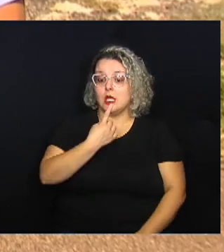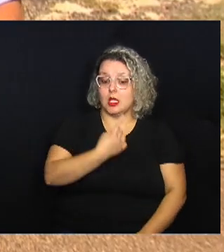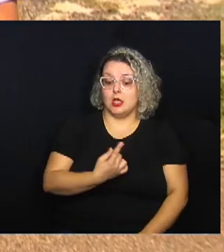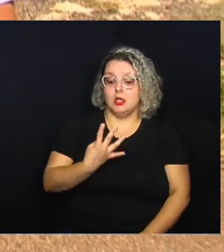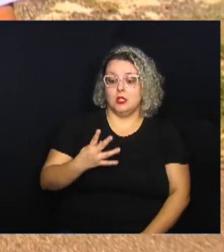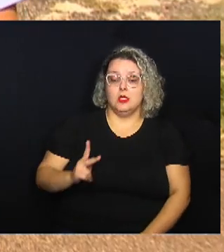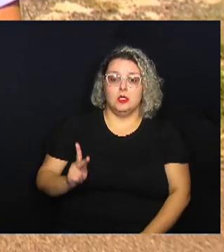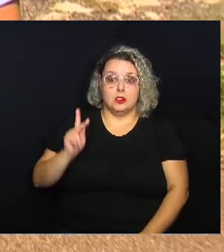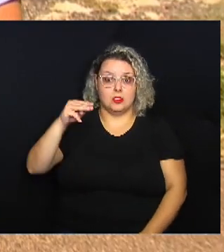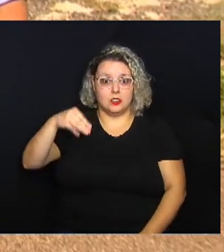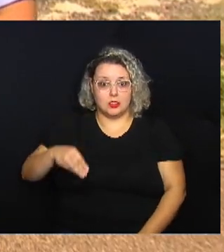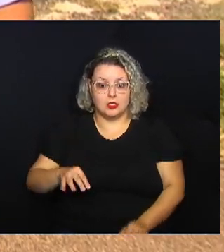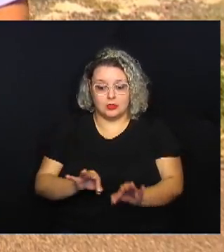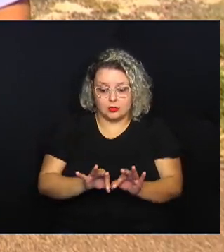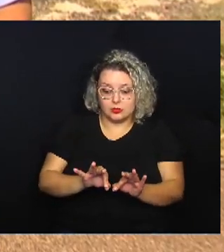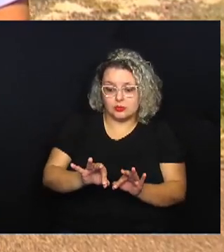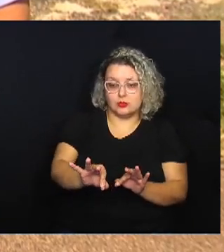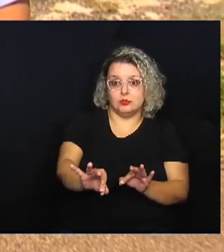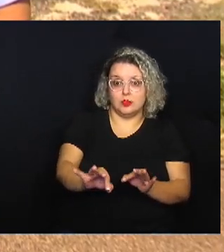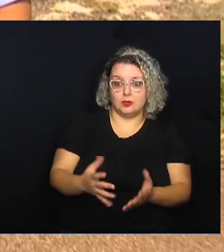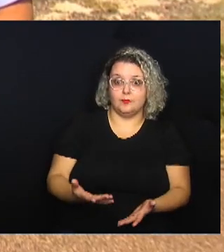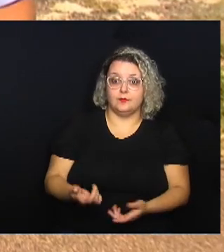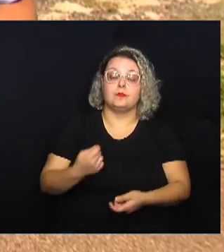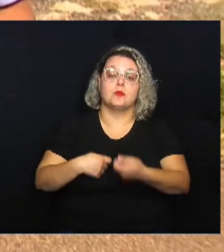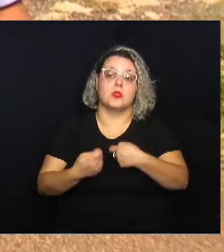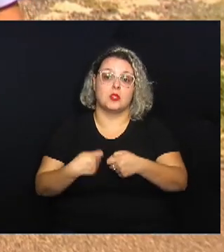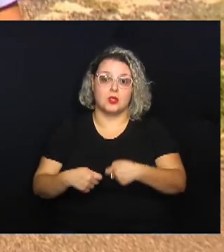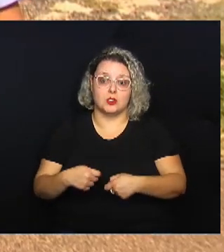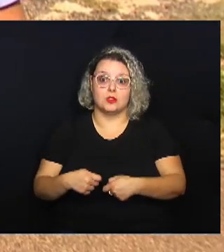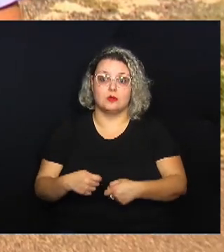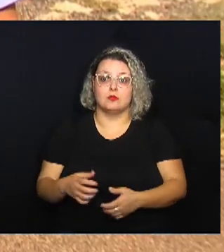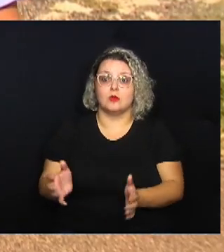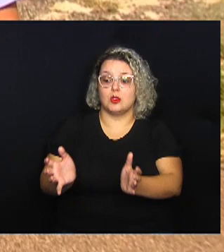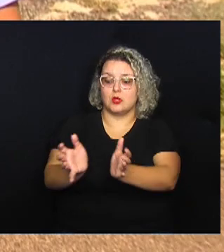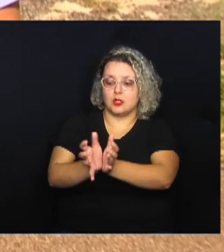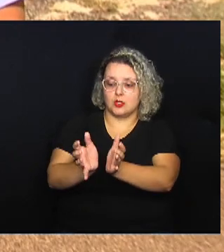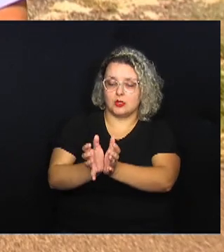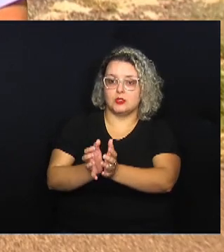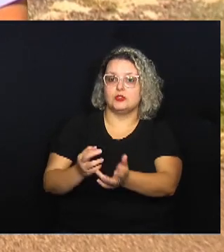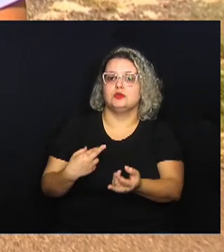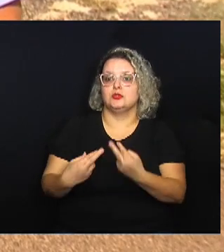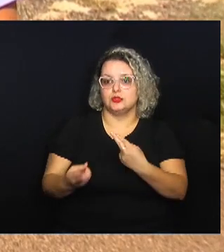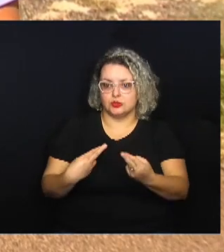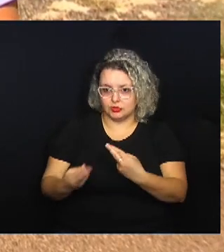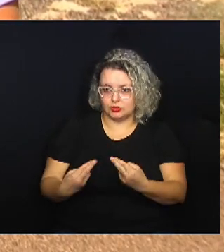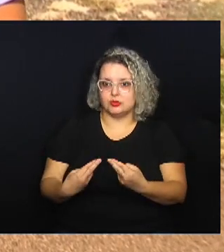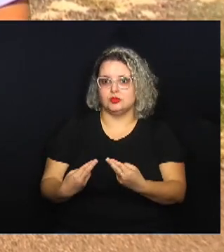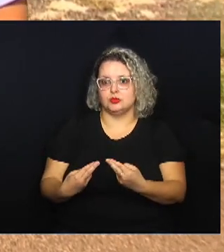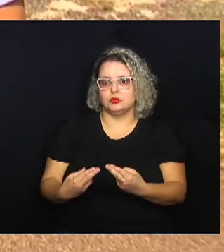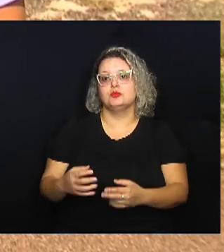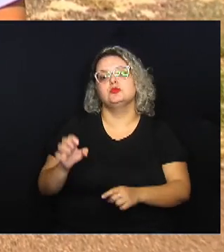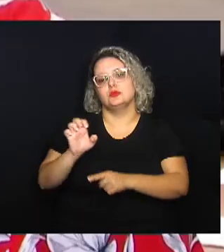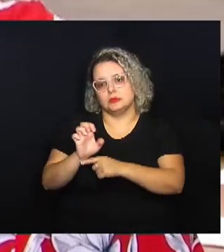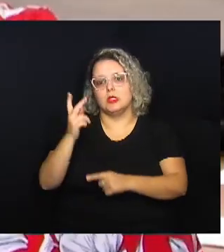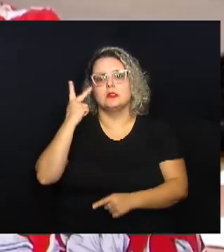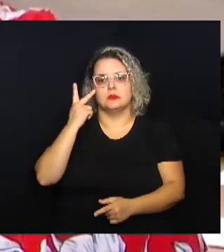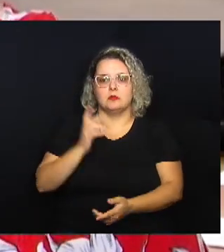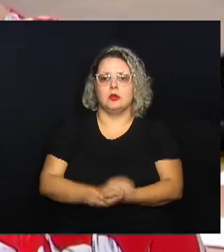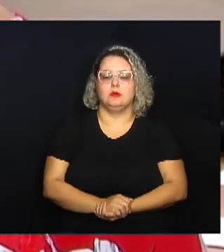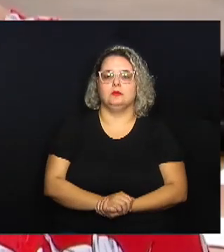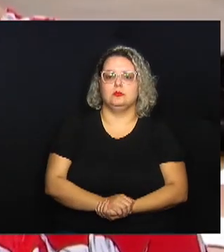km de comprimento e administrada pelo Departamento de Estradas de Rodagem do Estado de São Paulo